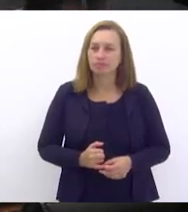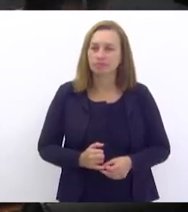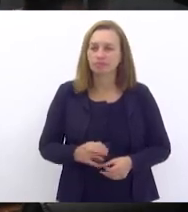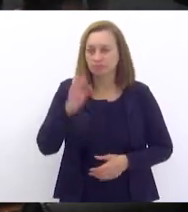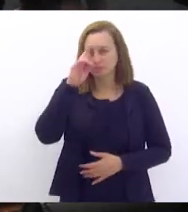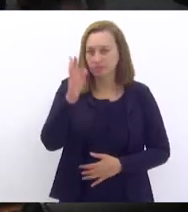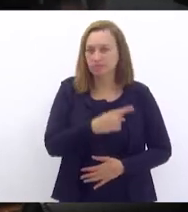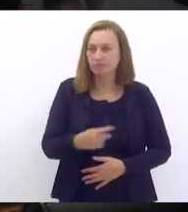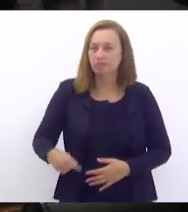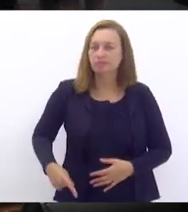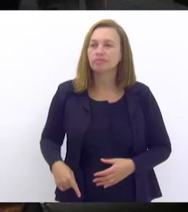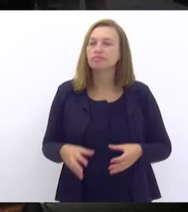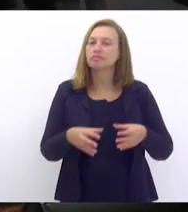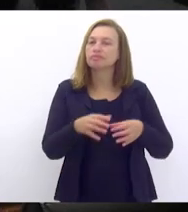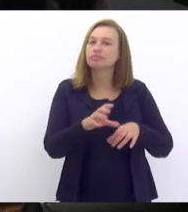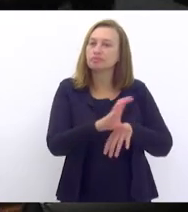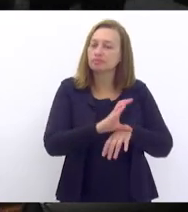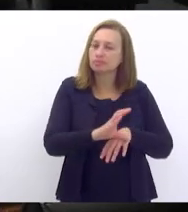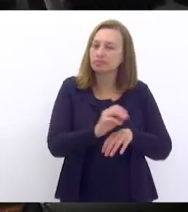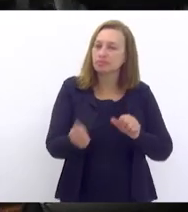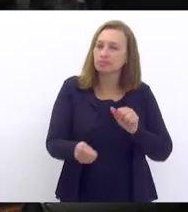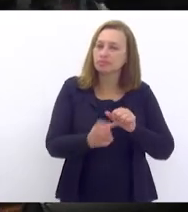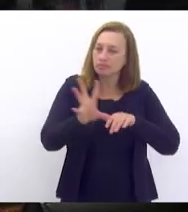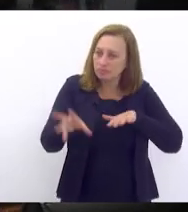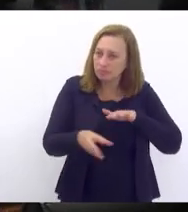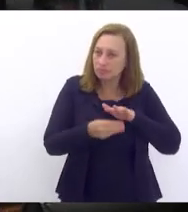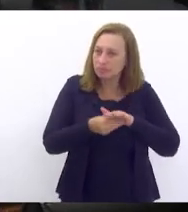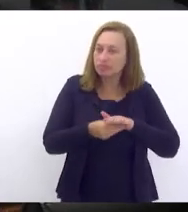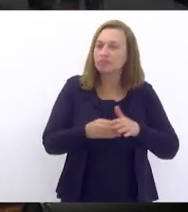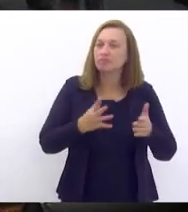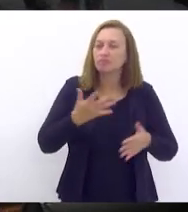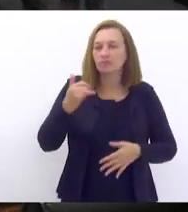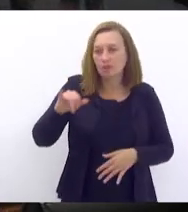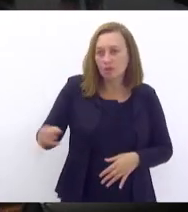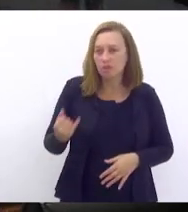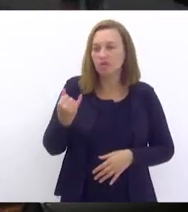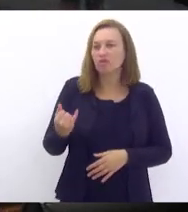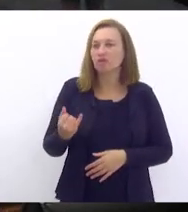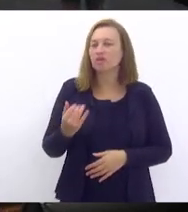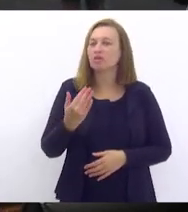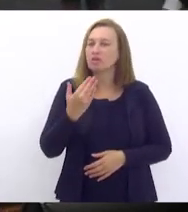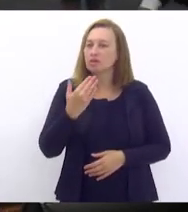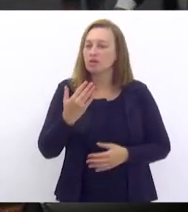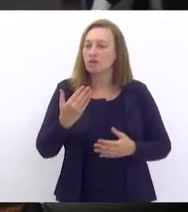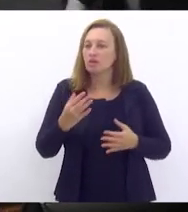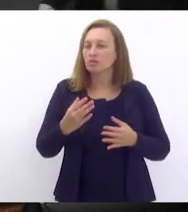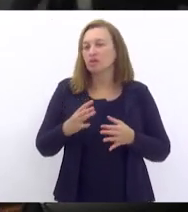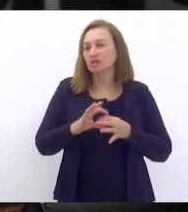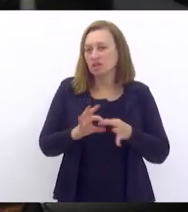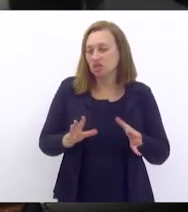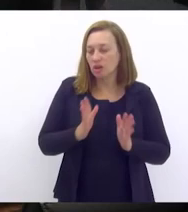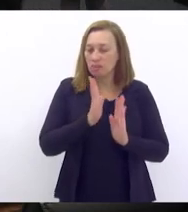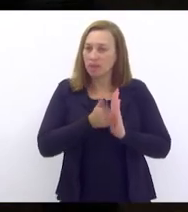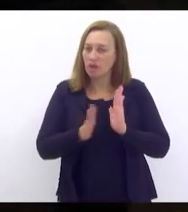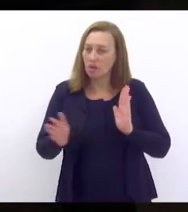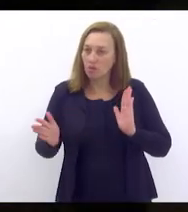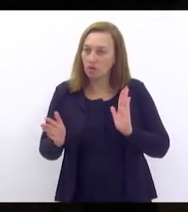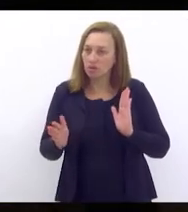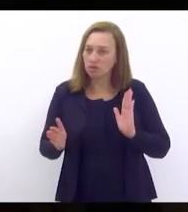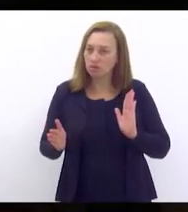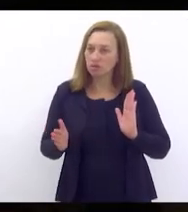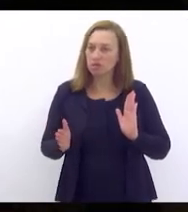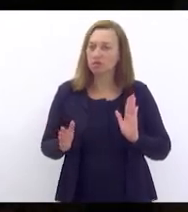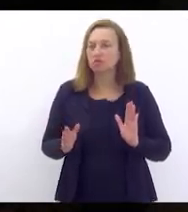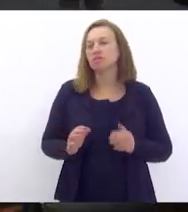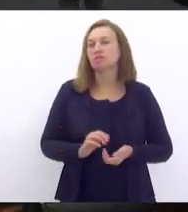Senhora Presidente, parecer é pela constitucionalidade com emendas. Aproveito o ensejo, quando Vossa Excelência puder me permitir pela ordem, a critério de